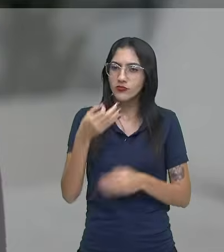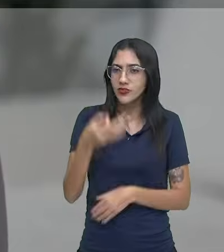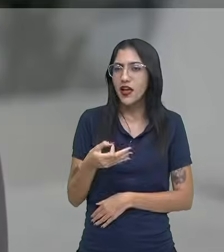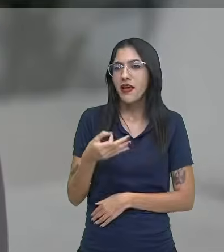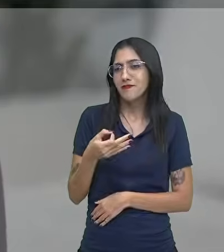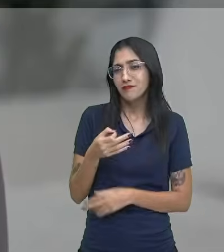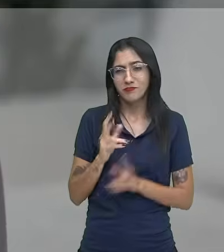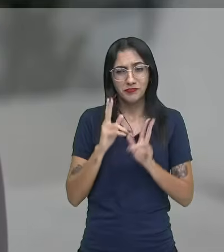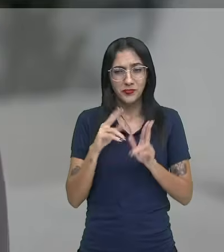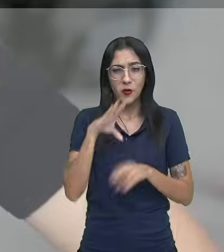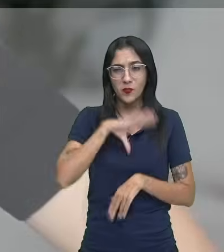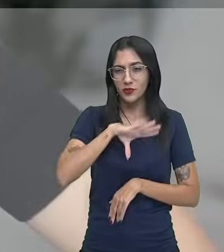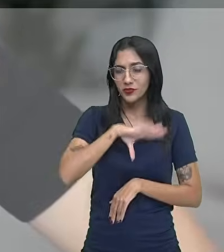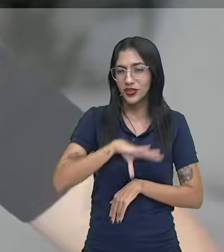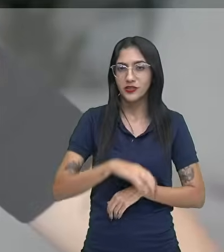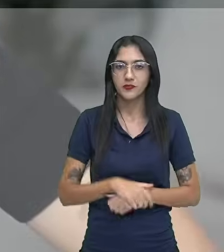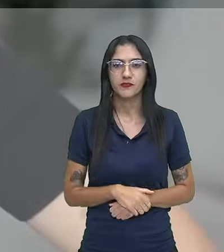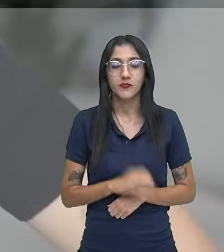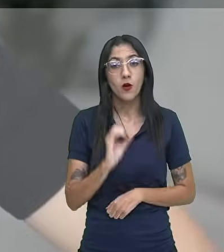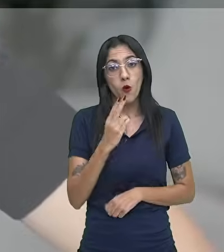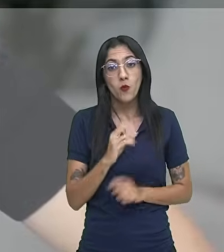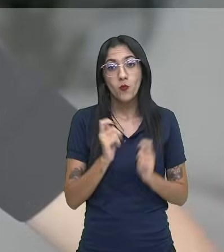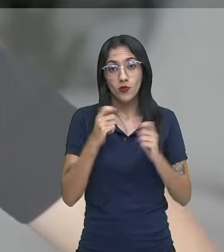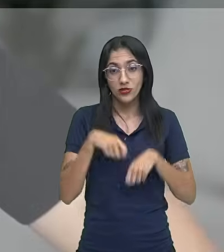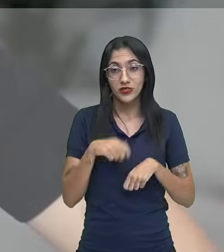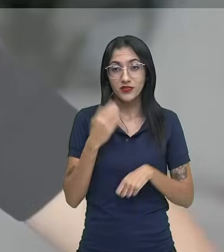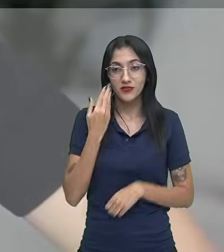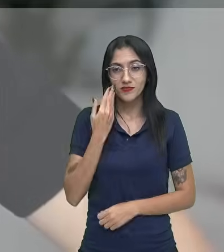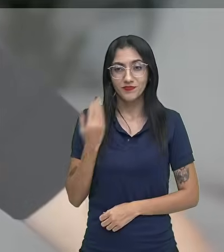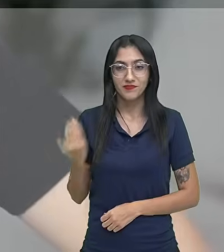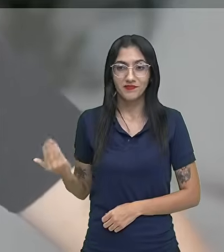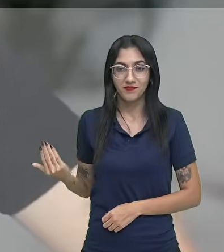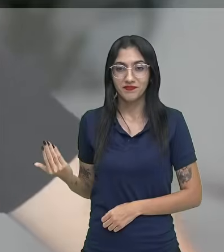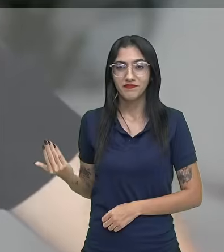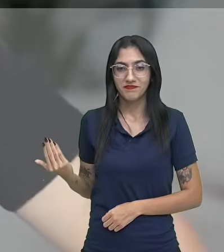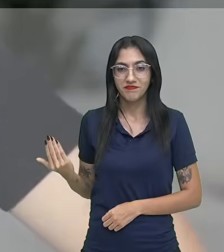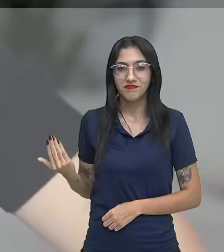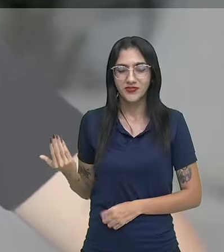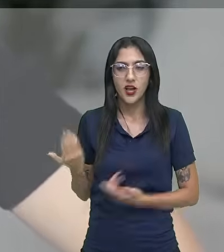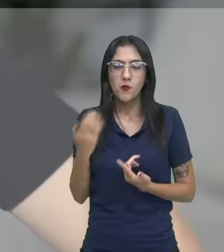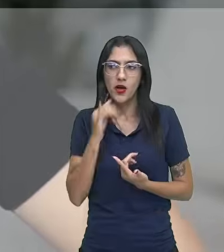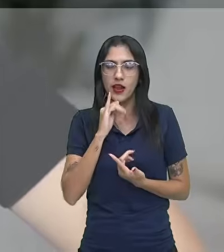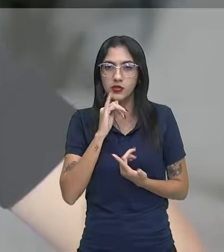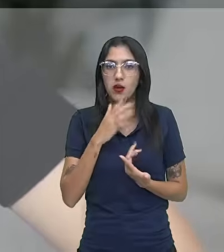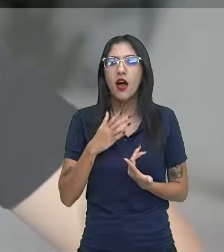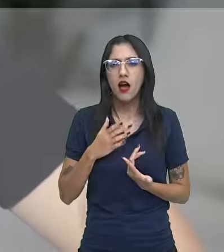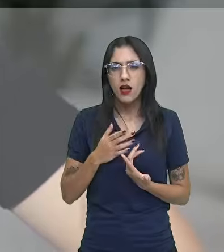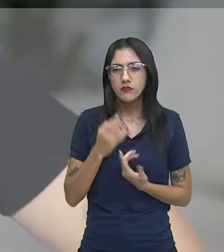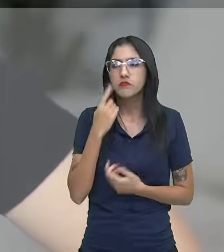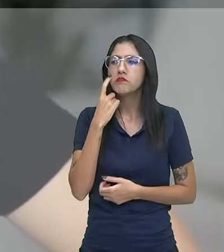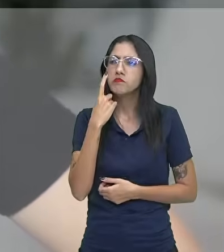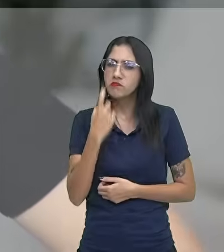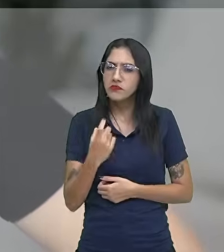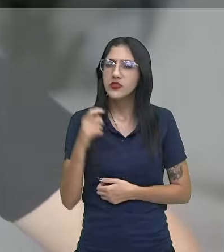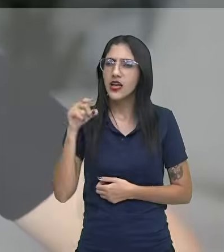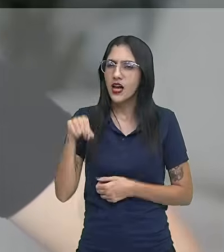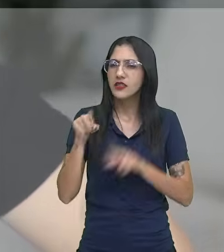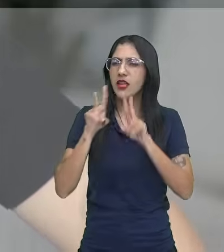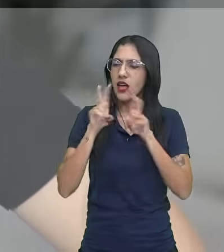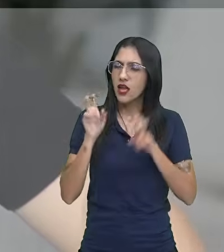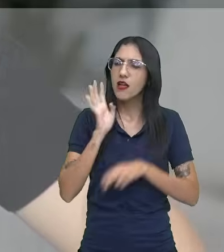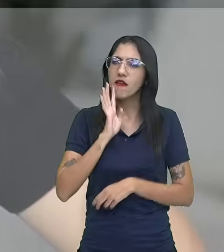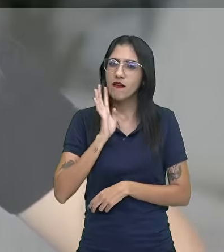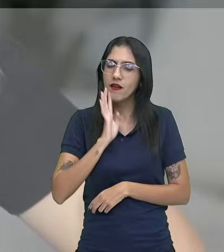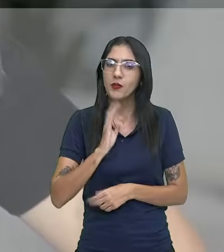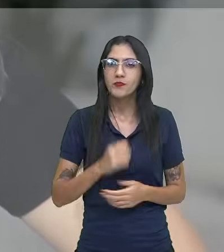que nem a gente usa em português, beleza? Você também pode dizer that's interesting, para mostrar interesse, né? That's interesting, que interessante,